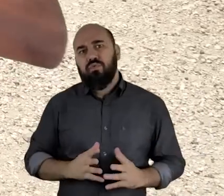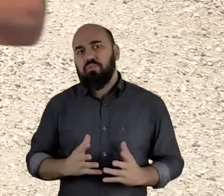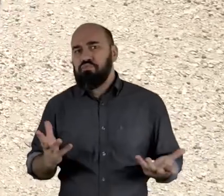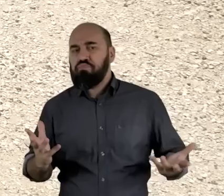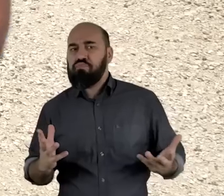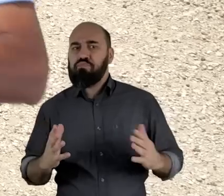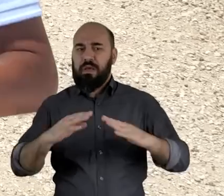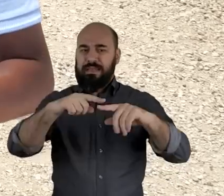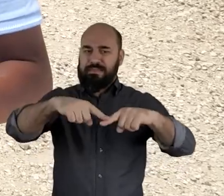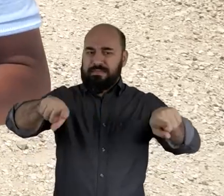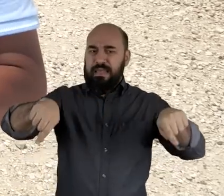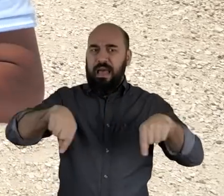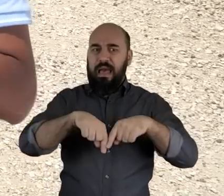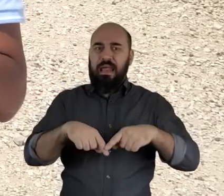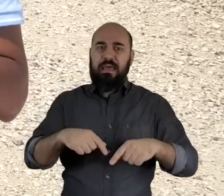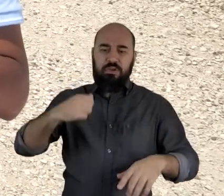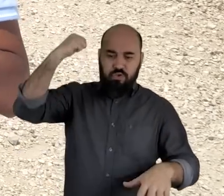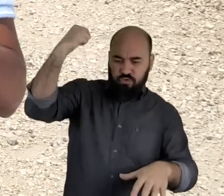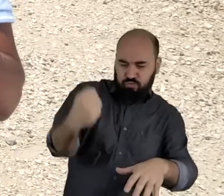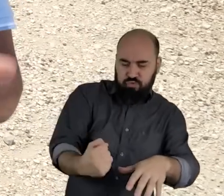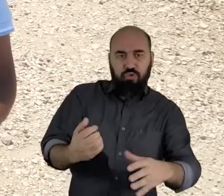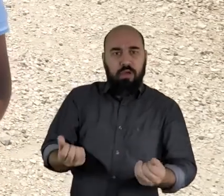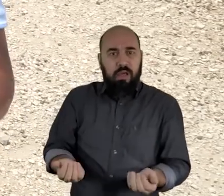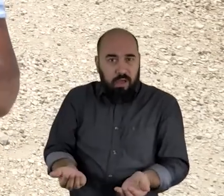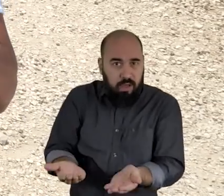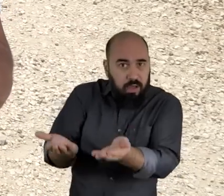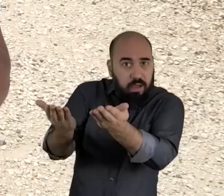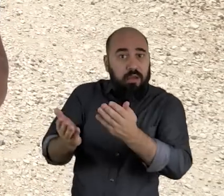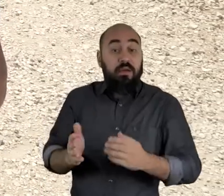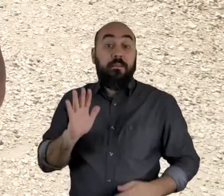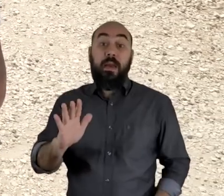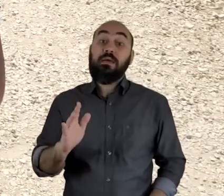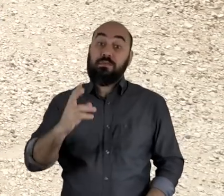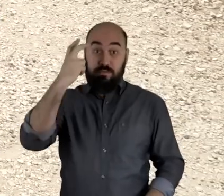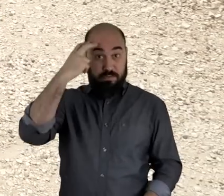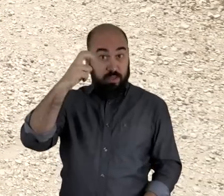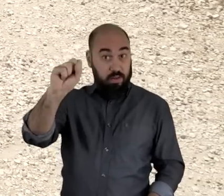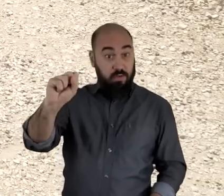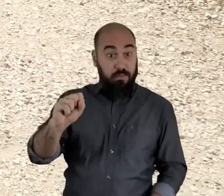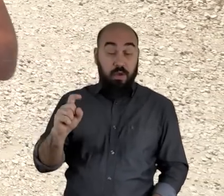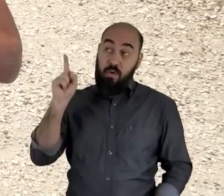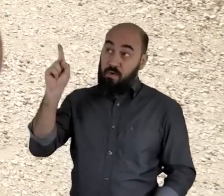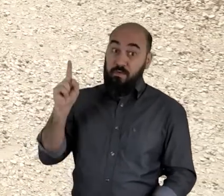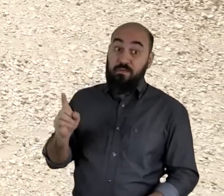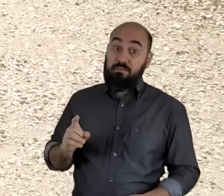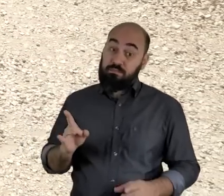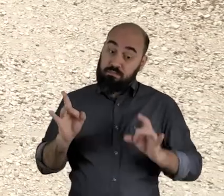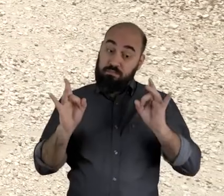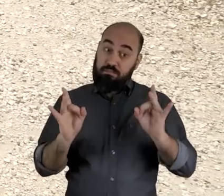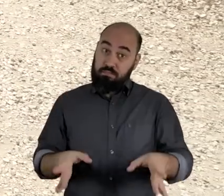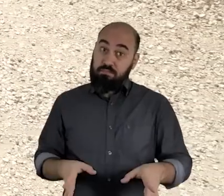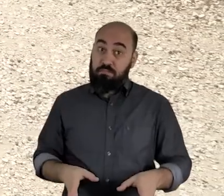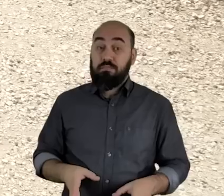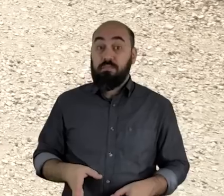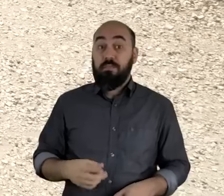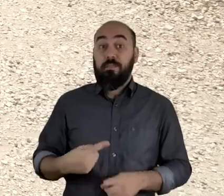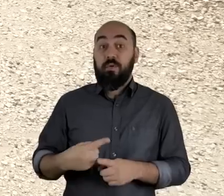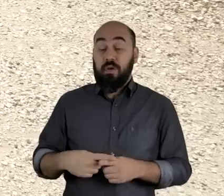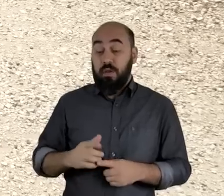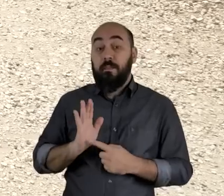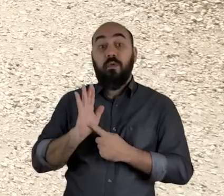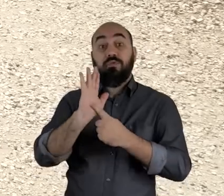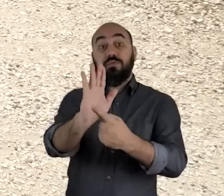palácio, uma sala de despachos, mas, provavelmente por ordem de Salomão, a parte foi deixada desnuda, mostrando